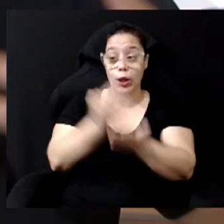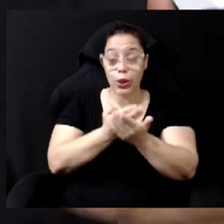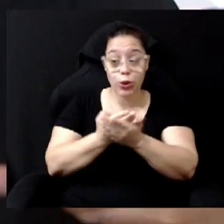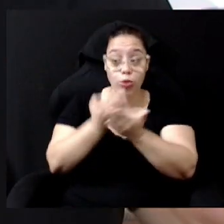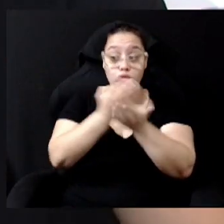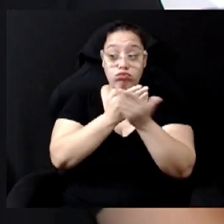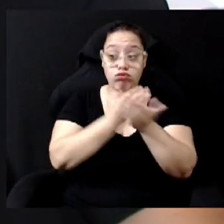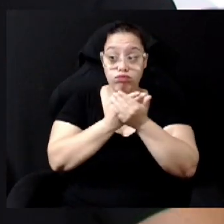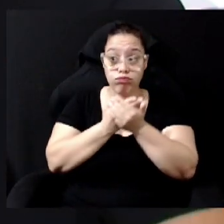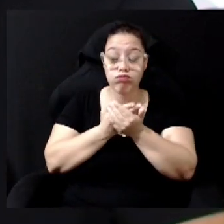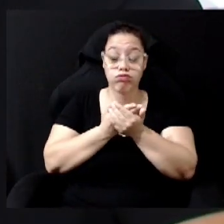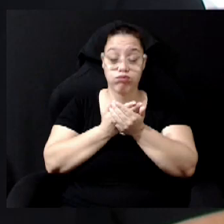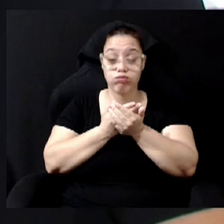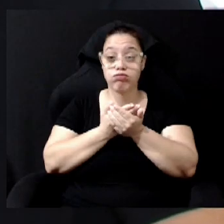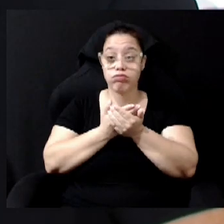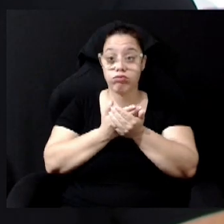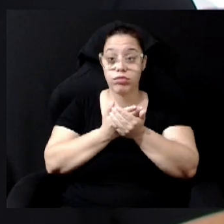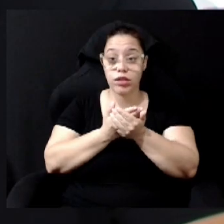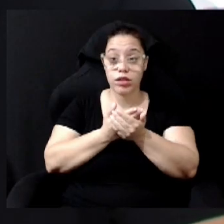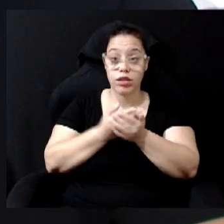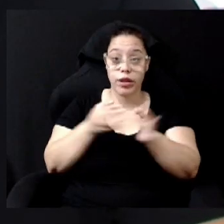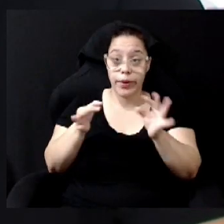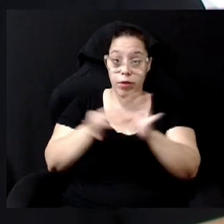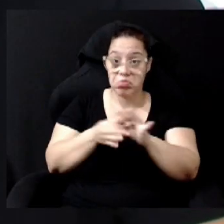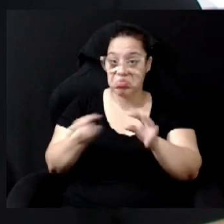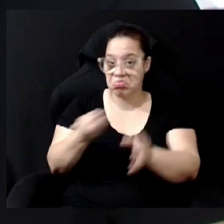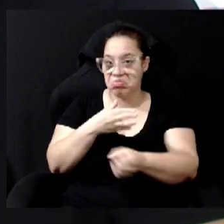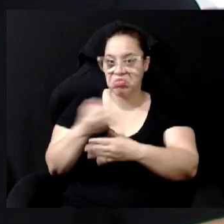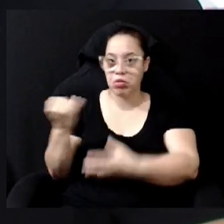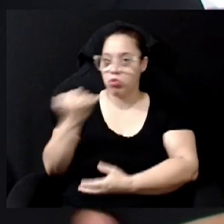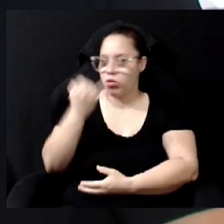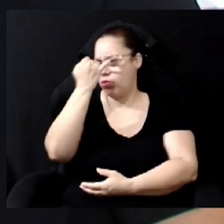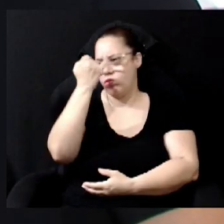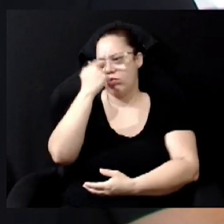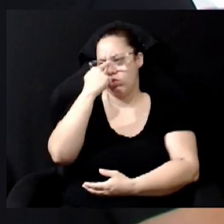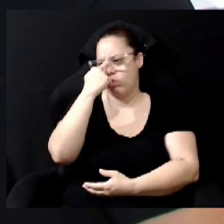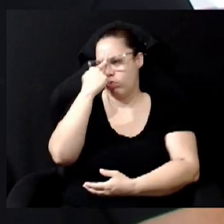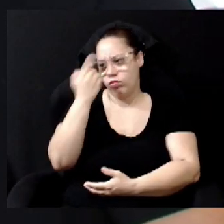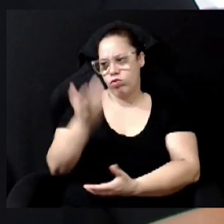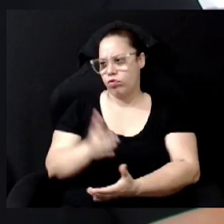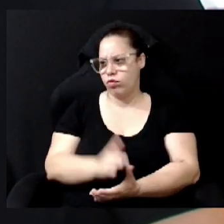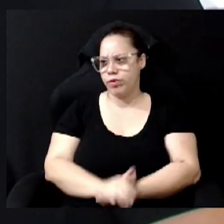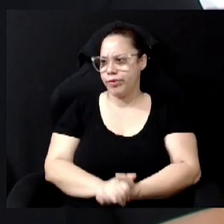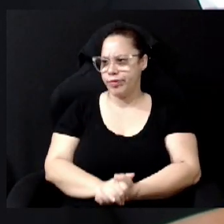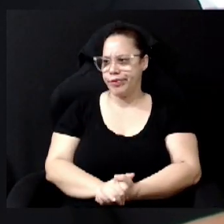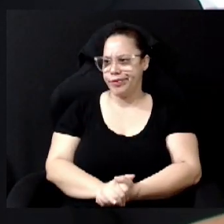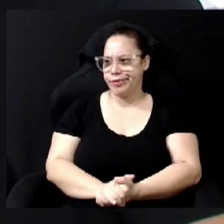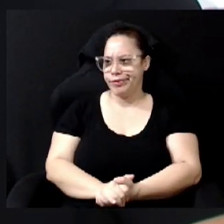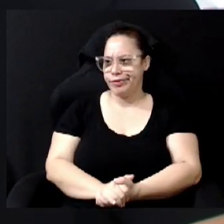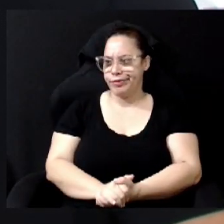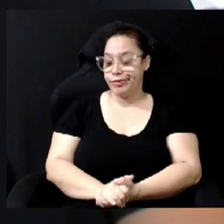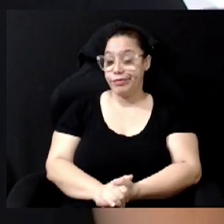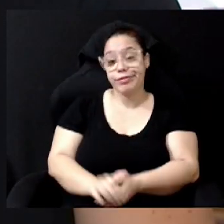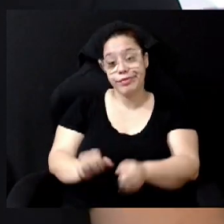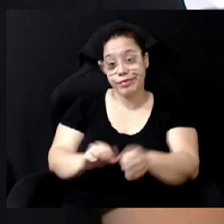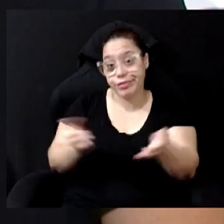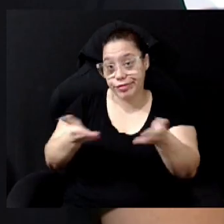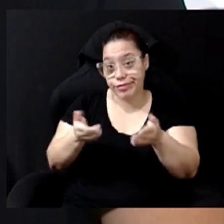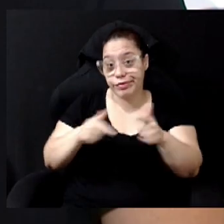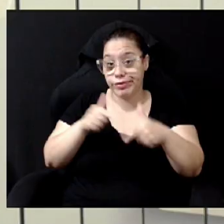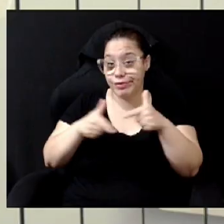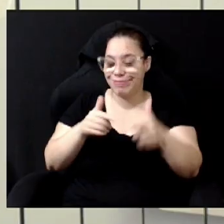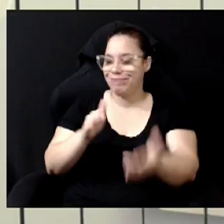manter permanentemente atualizado é fundamental e é quase que a habilidade mais importante que você pode ter hoje no mercado.